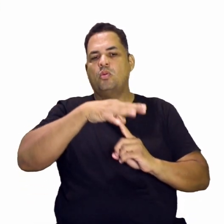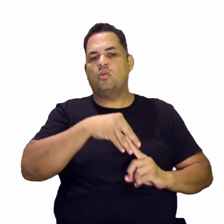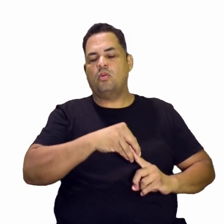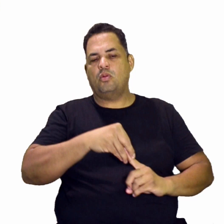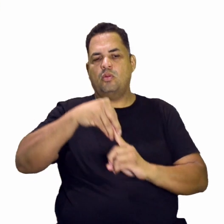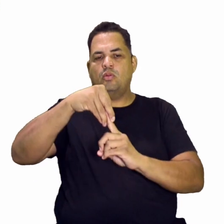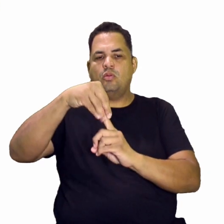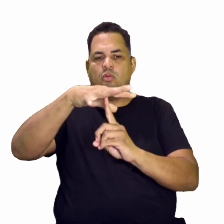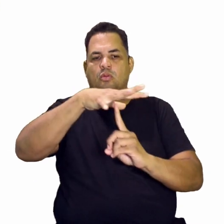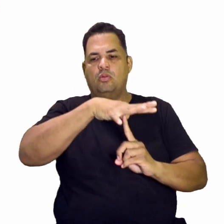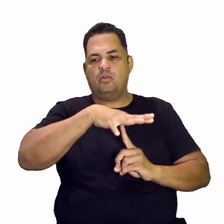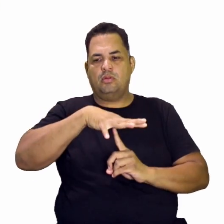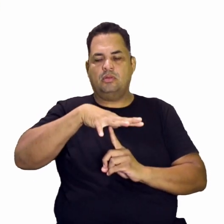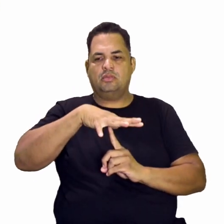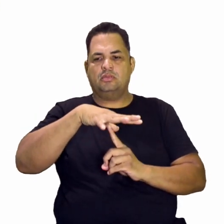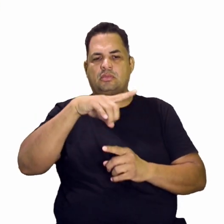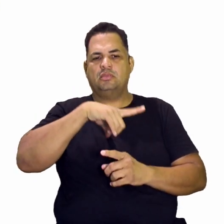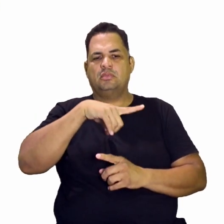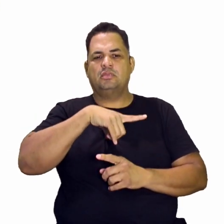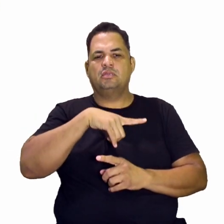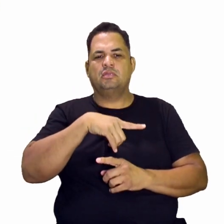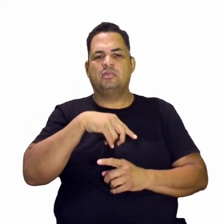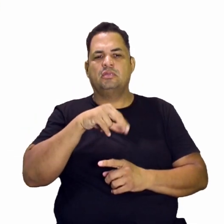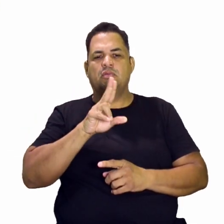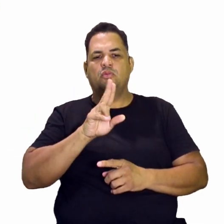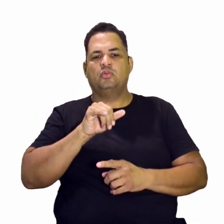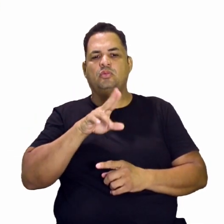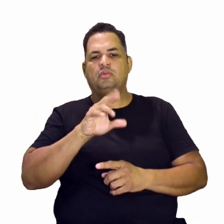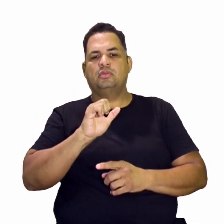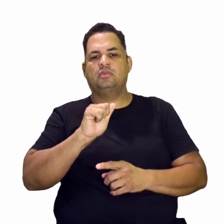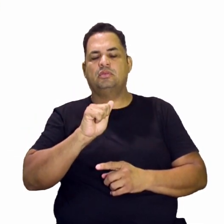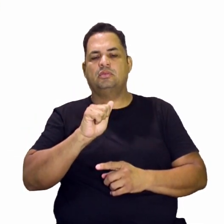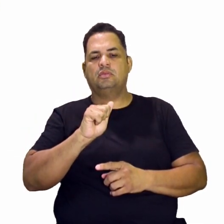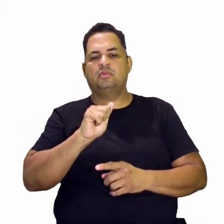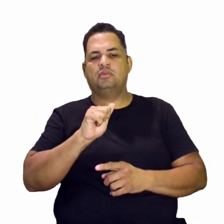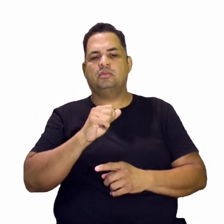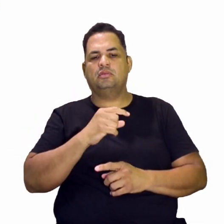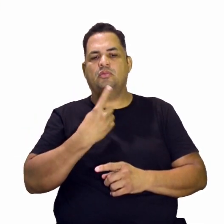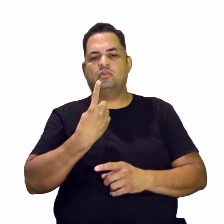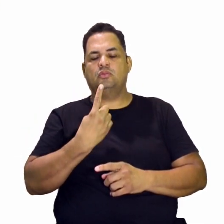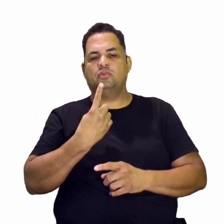organismos uni e também